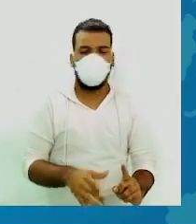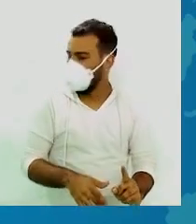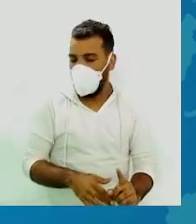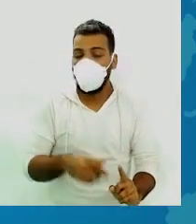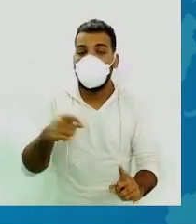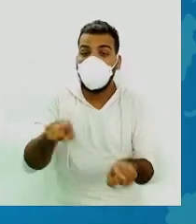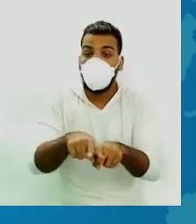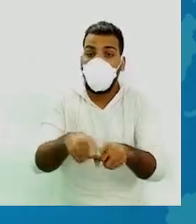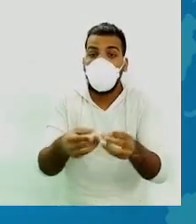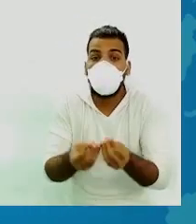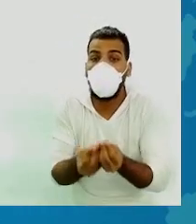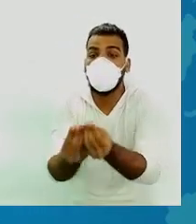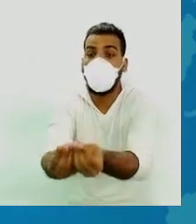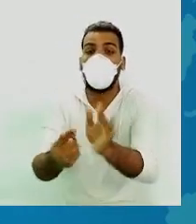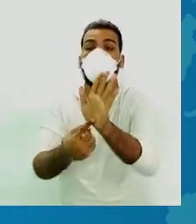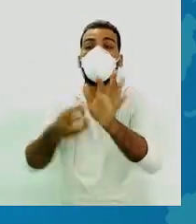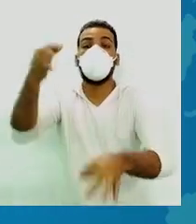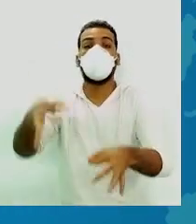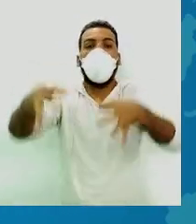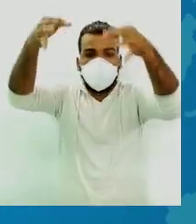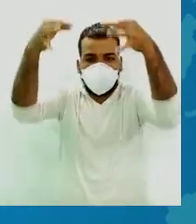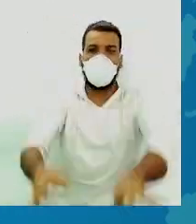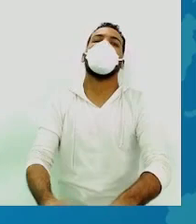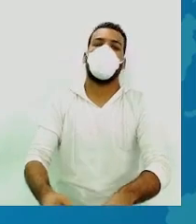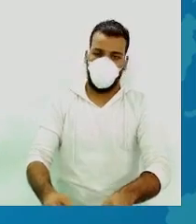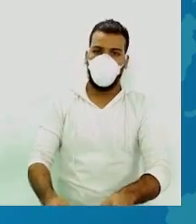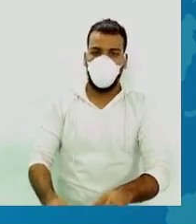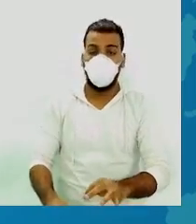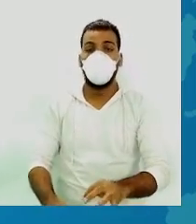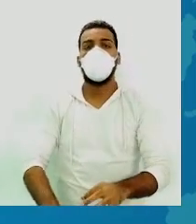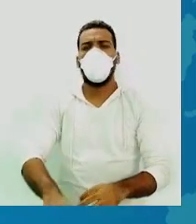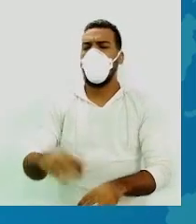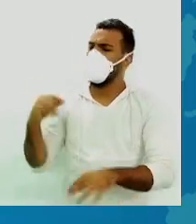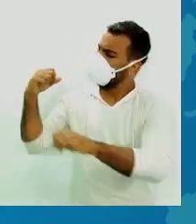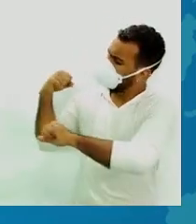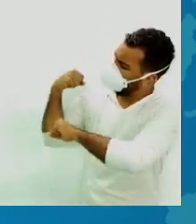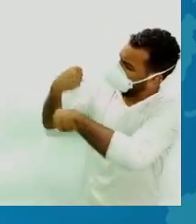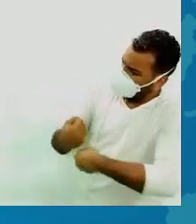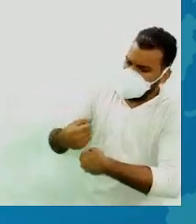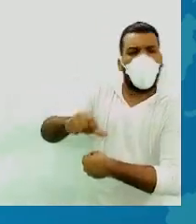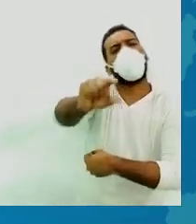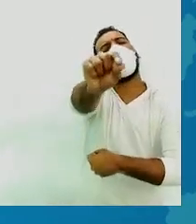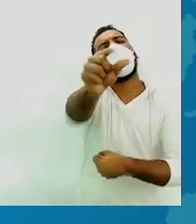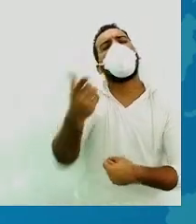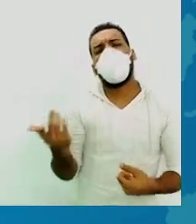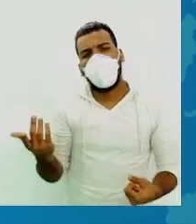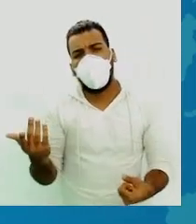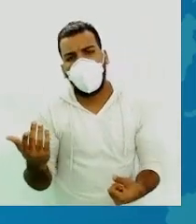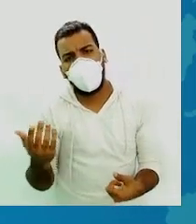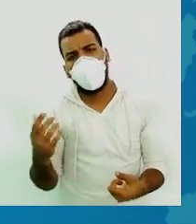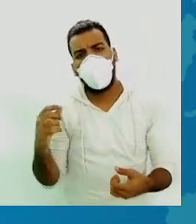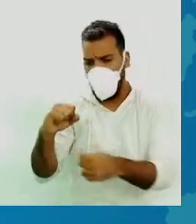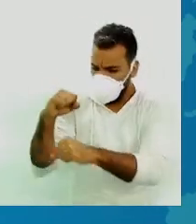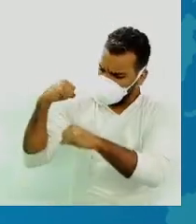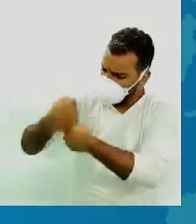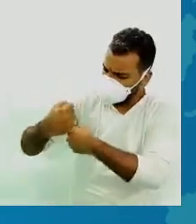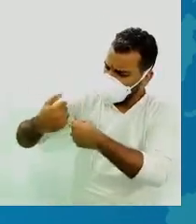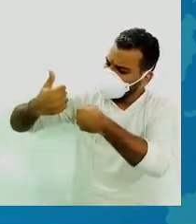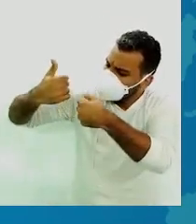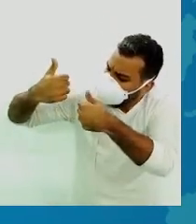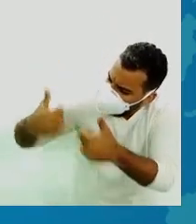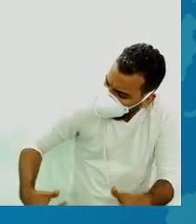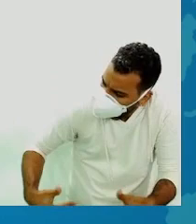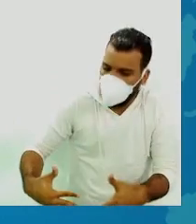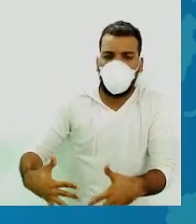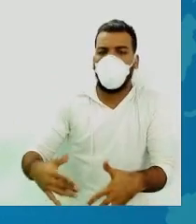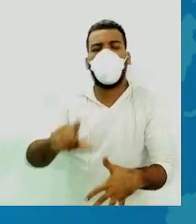que é certo, de fazer a justiça. E o que seria poder, professor? Como eu poderia definir o poder nesse